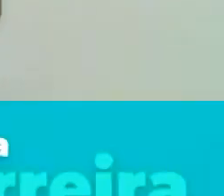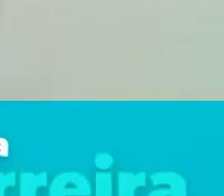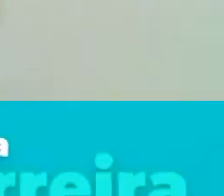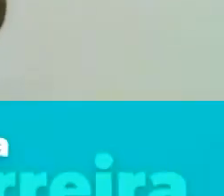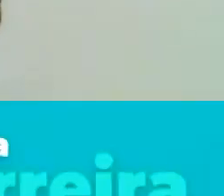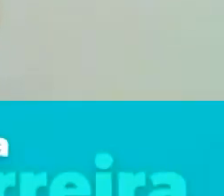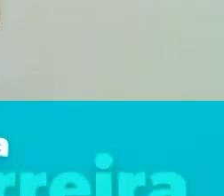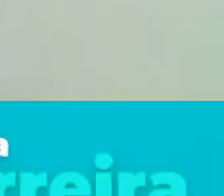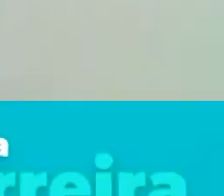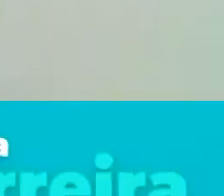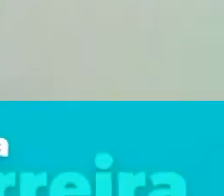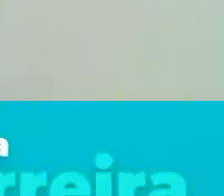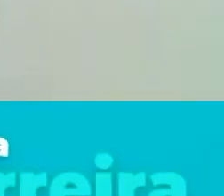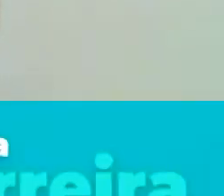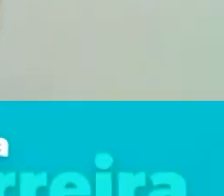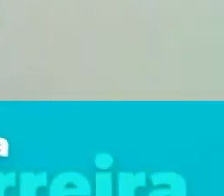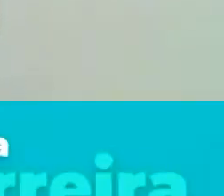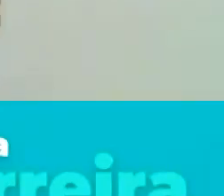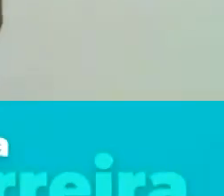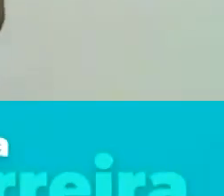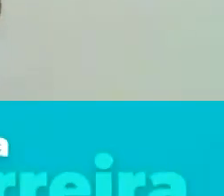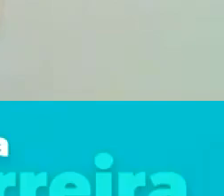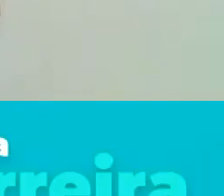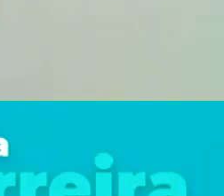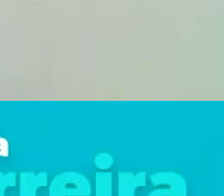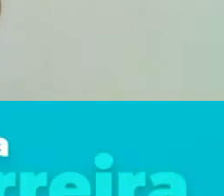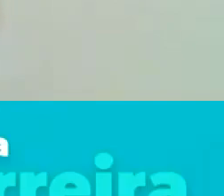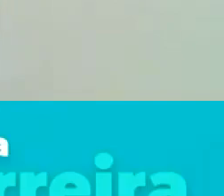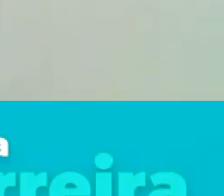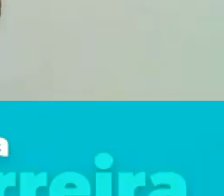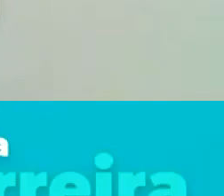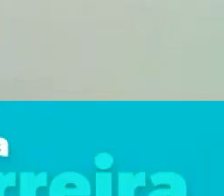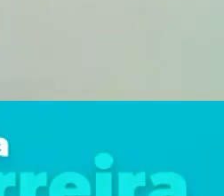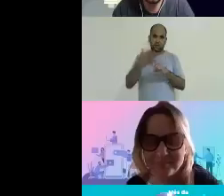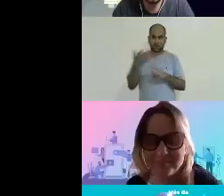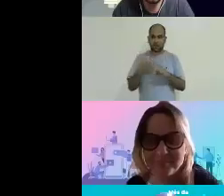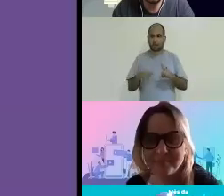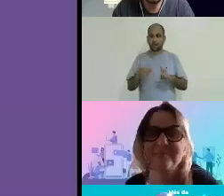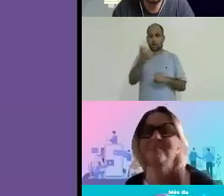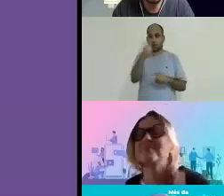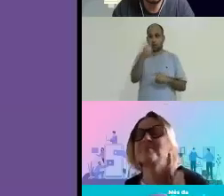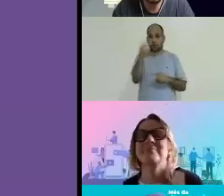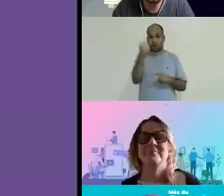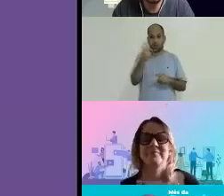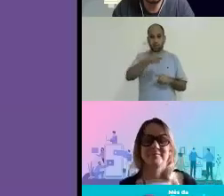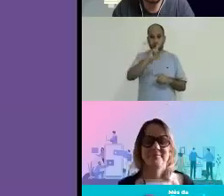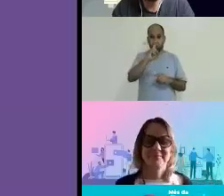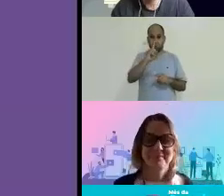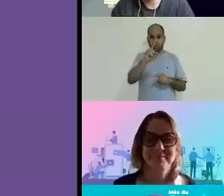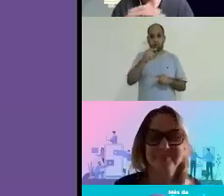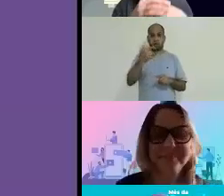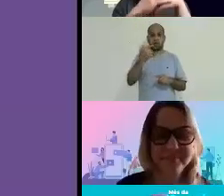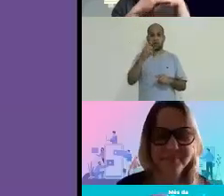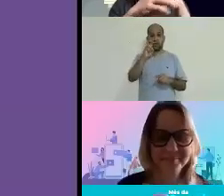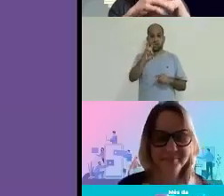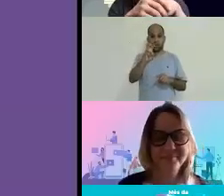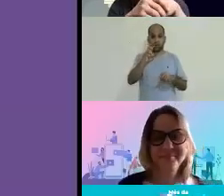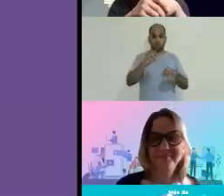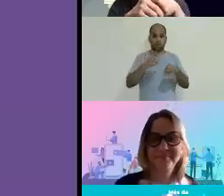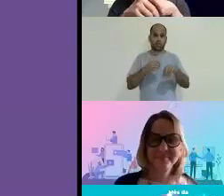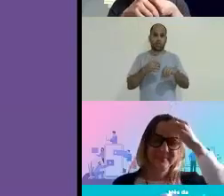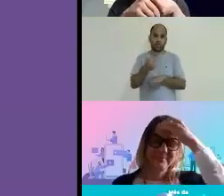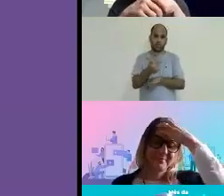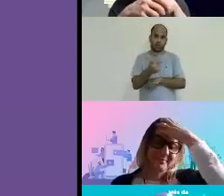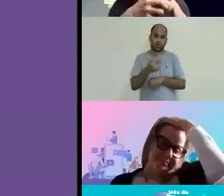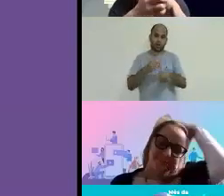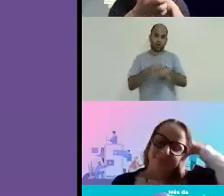por palestra, tá? Geralmente as nossas palestras são às 11, 13, 17 e 19. Algumas vezes a